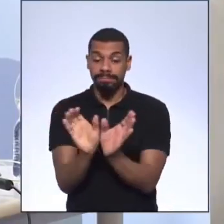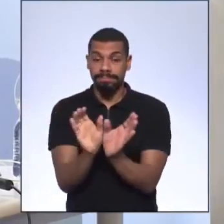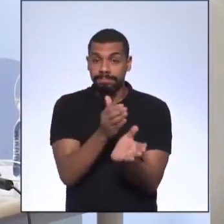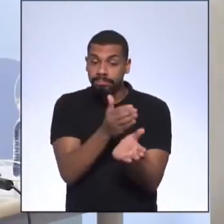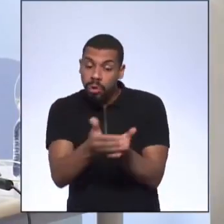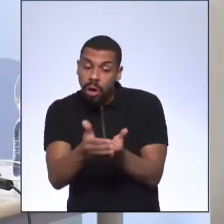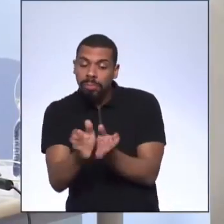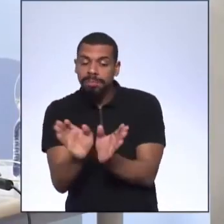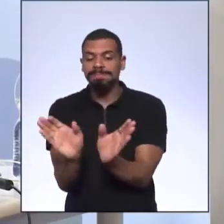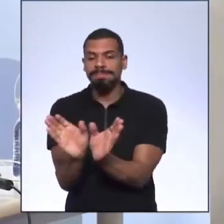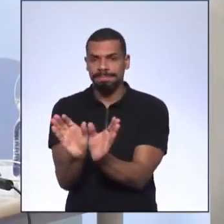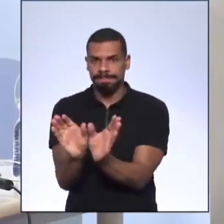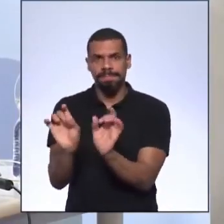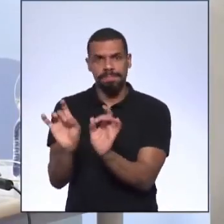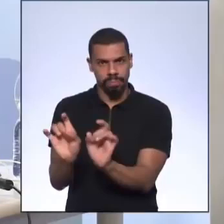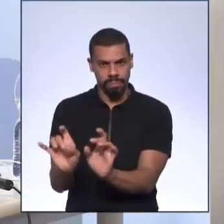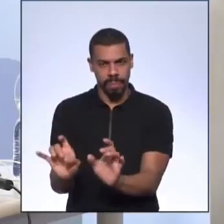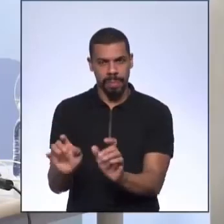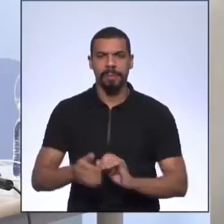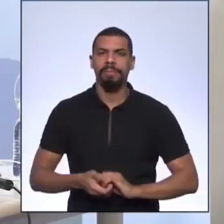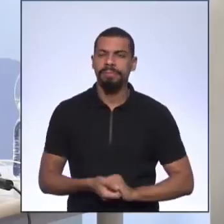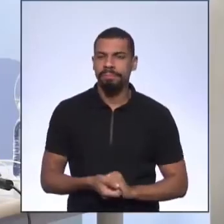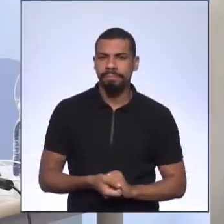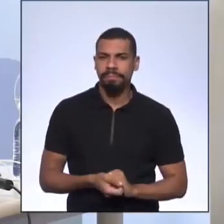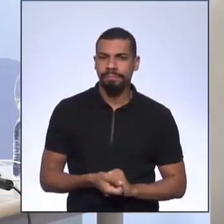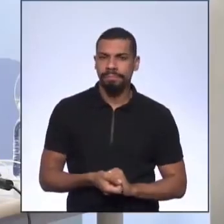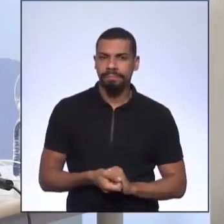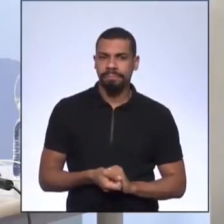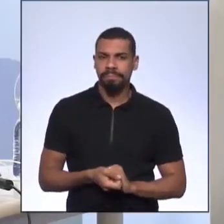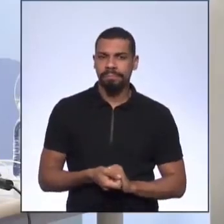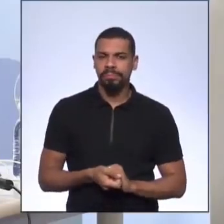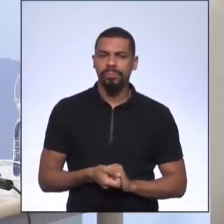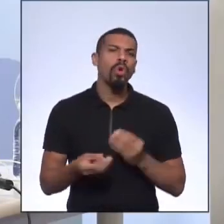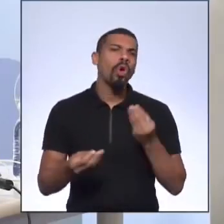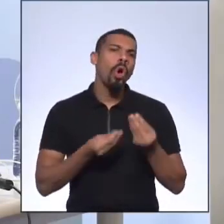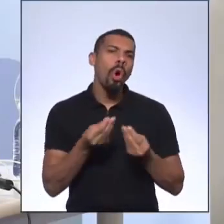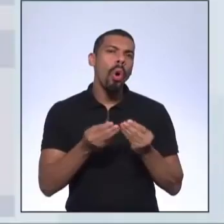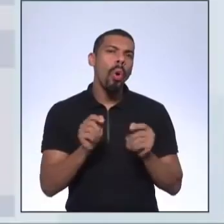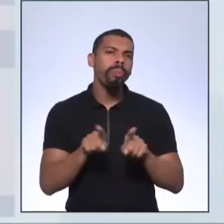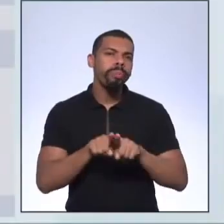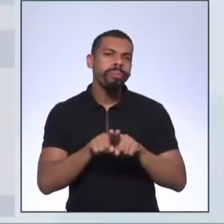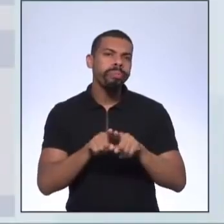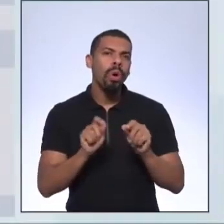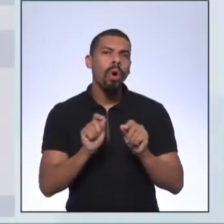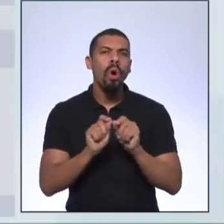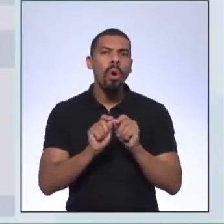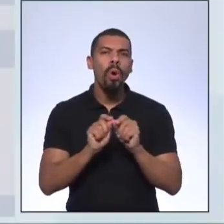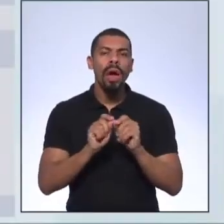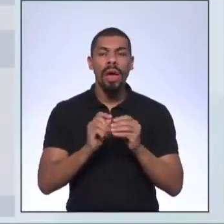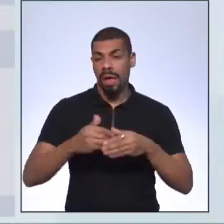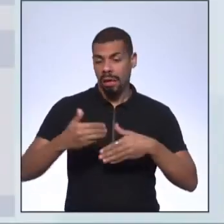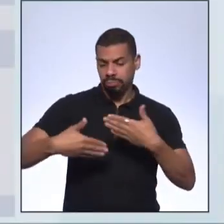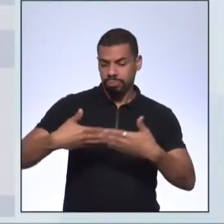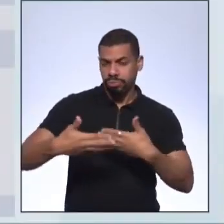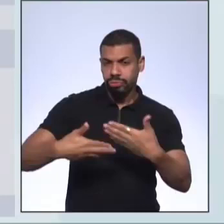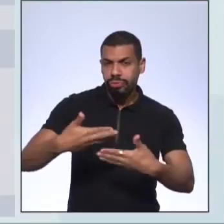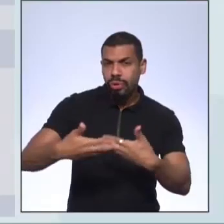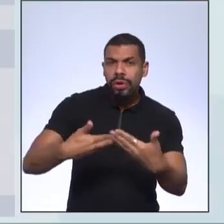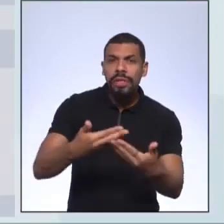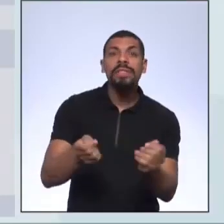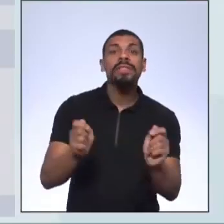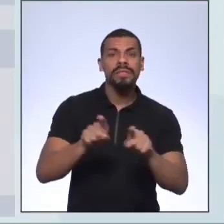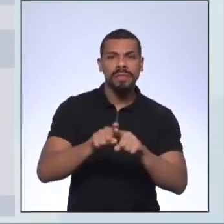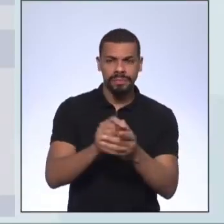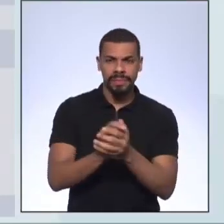aí num grupo só deles. Ok? Formas de reprodução, assexuada e sexuada também, tá?